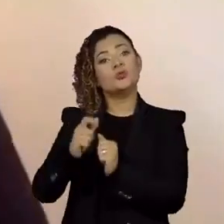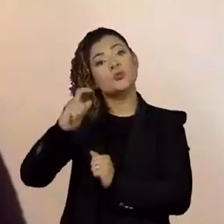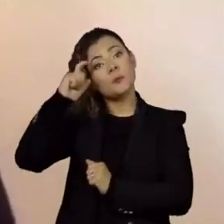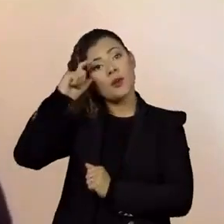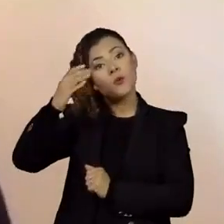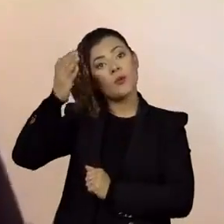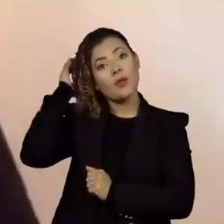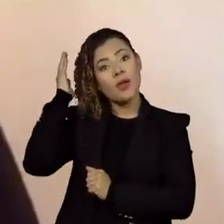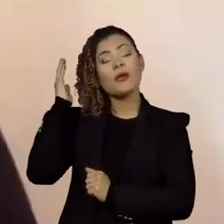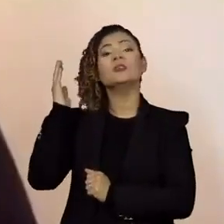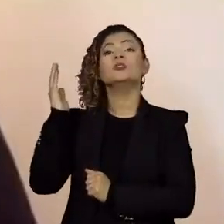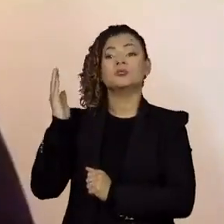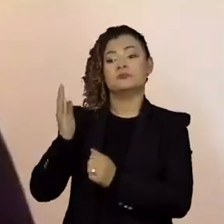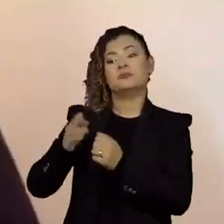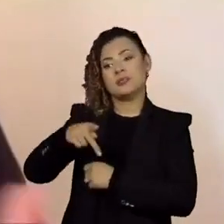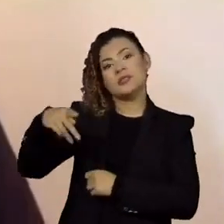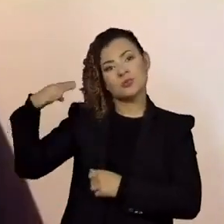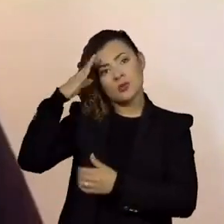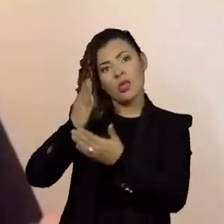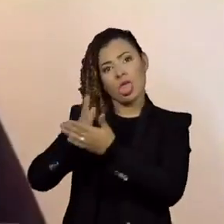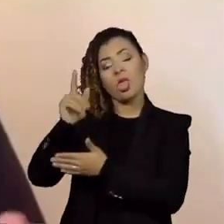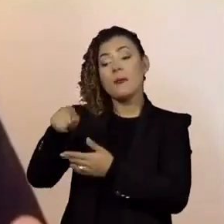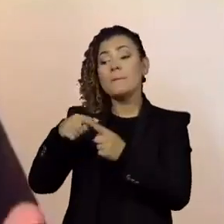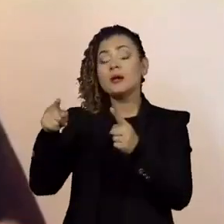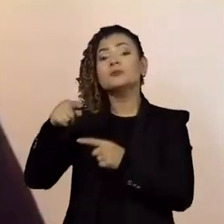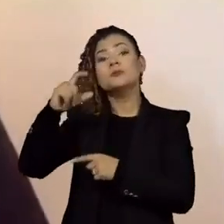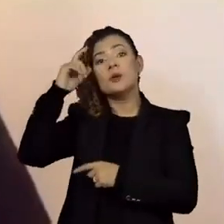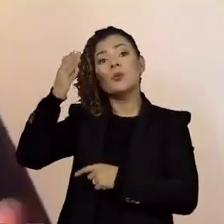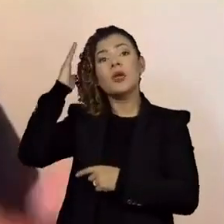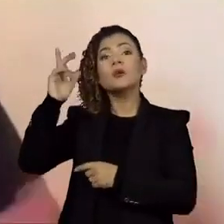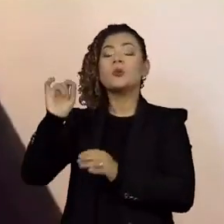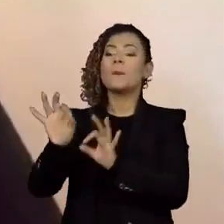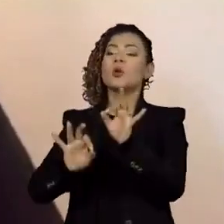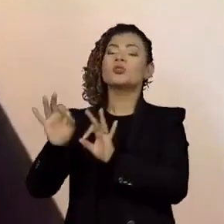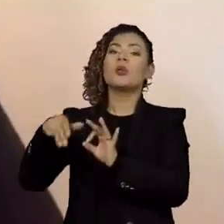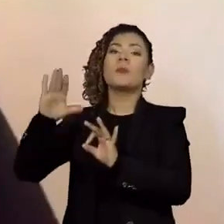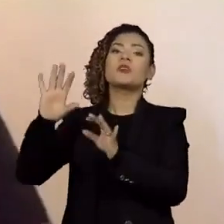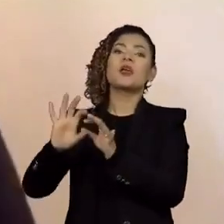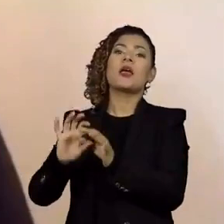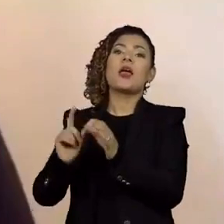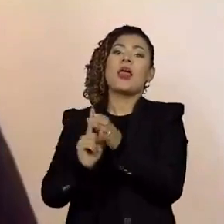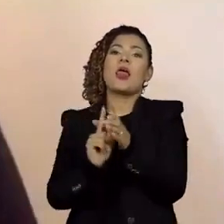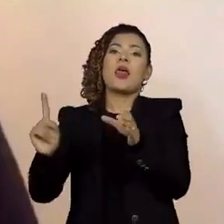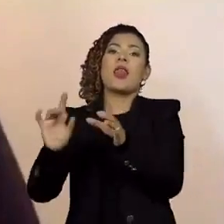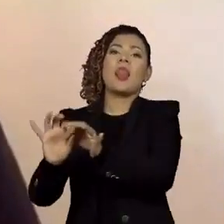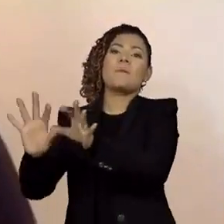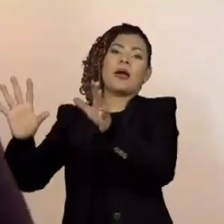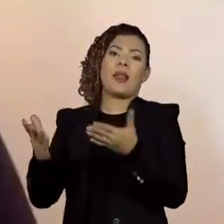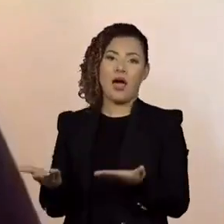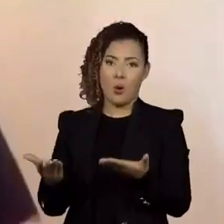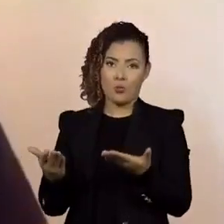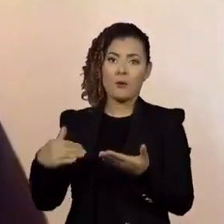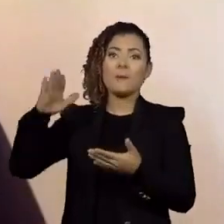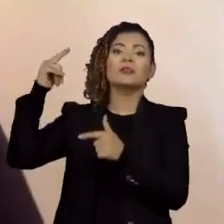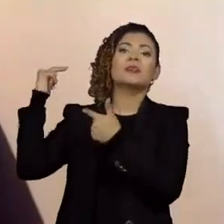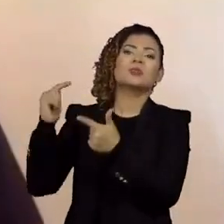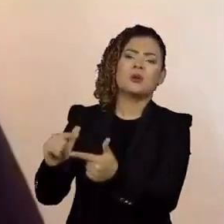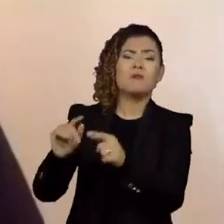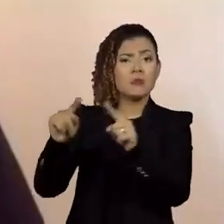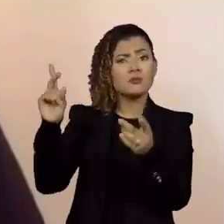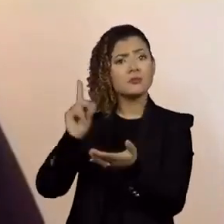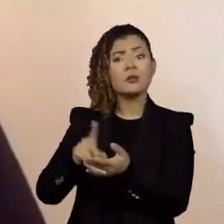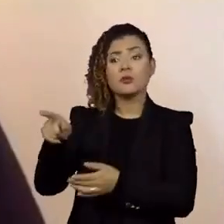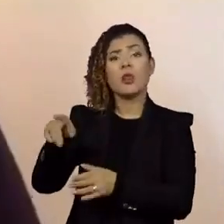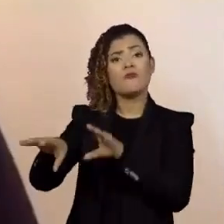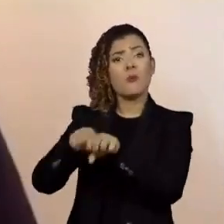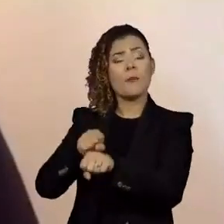Guedes, dando a ele uma espécie de credibilidade de um programa liberal clássico. Sim. O Paulo Guedes é formado na